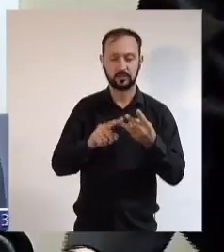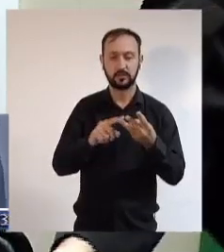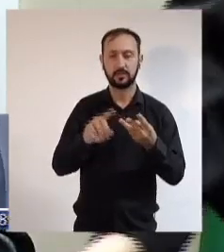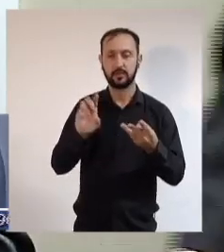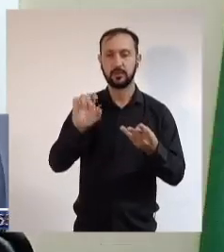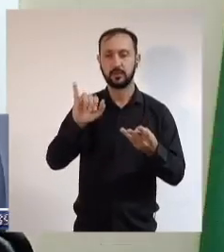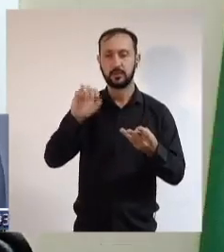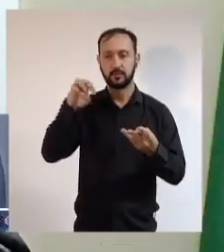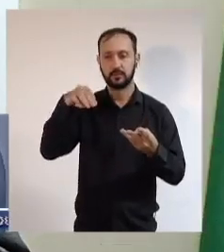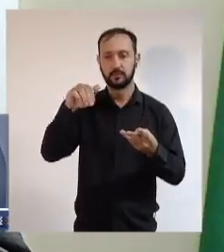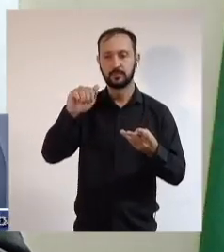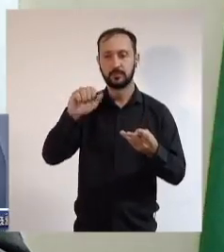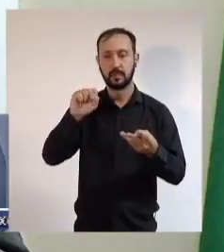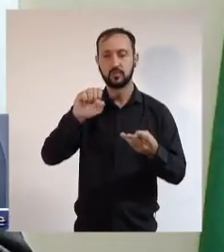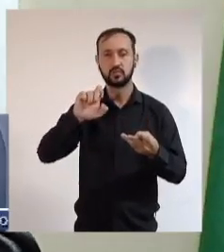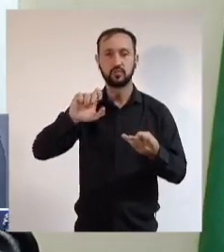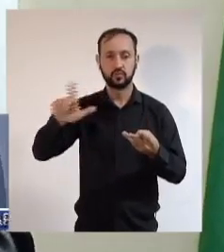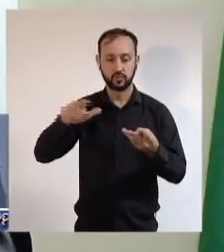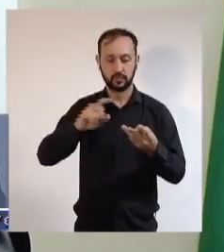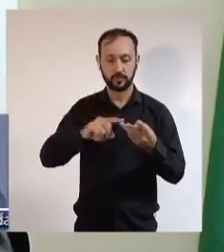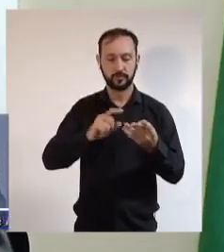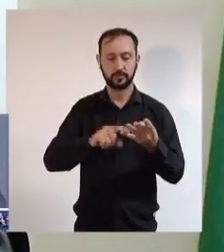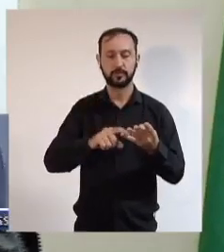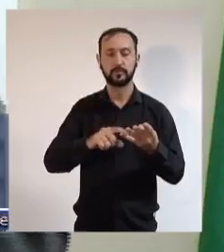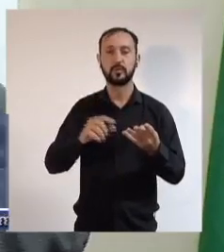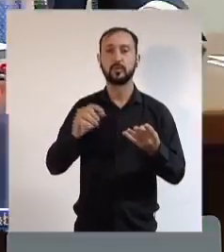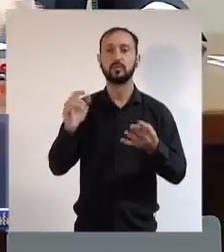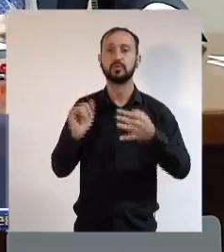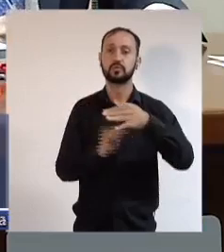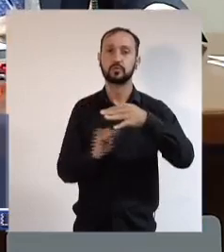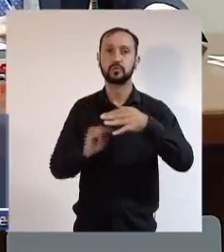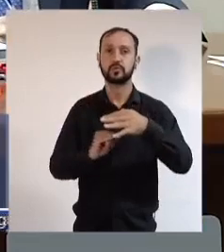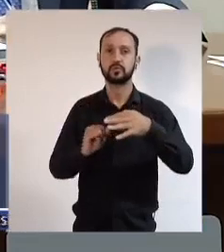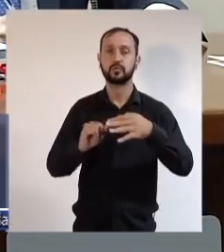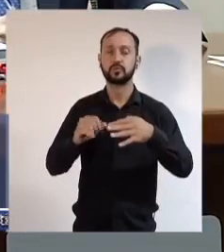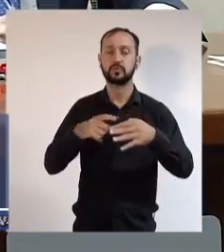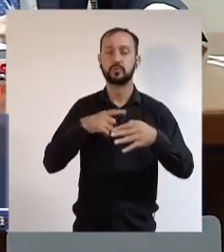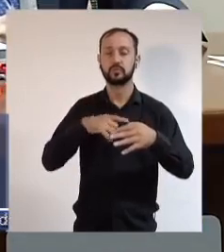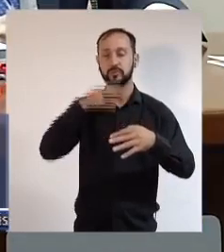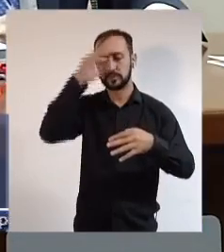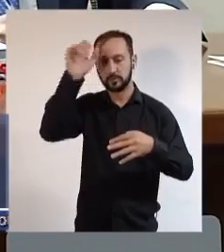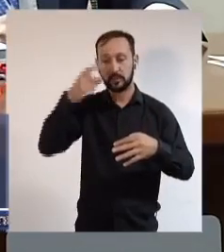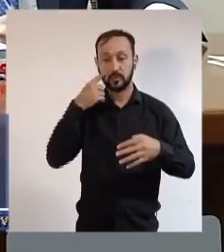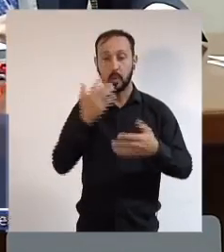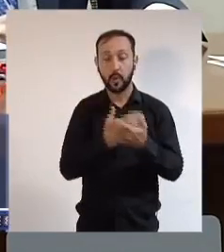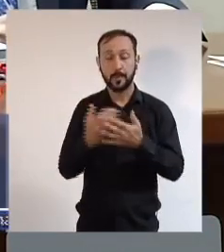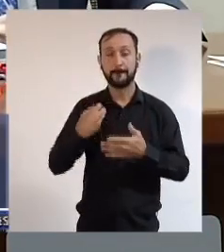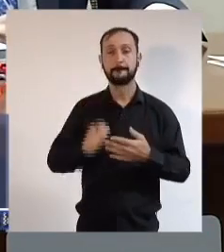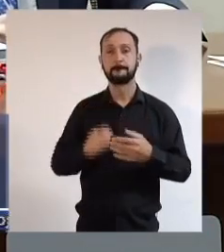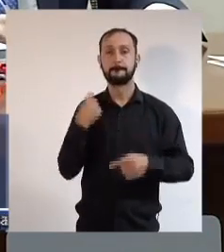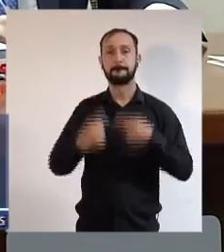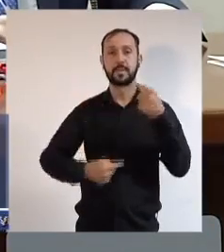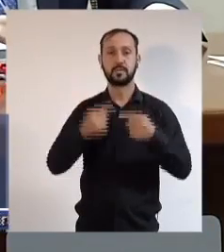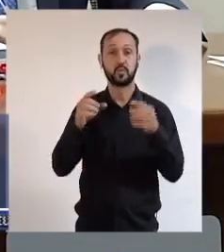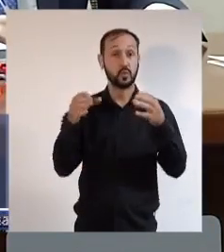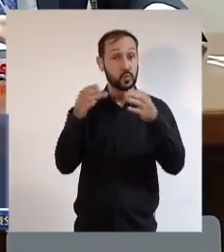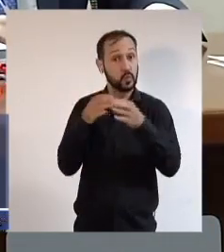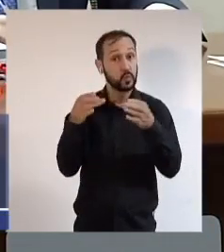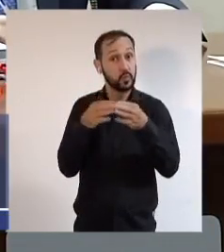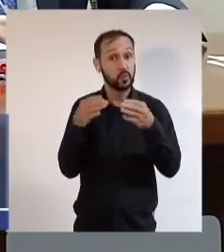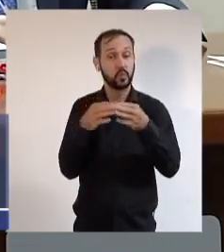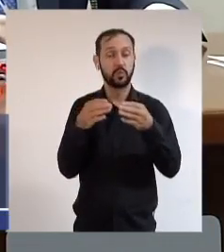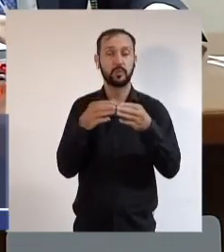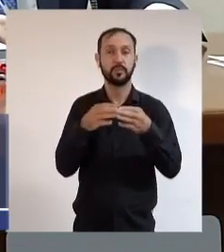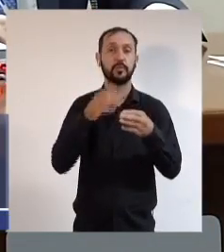órgãos né como o instituto federal também é compor e fazer a discussão na verdade a frente parlamentar